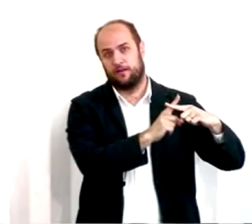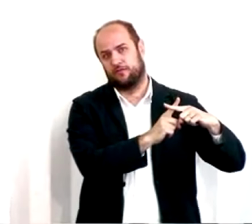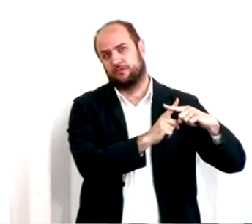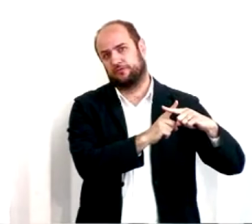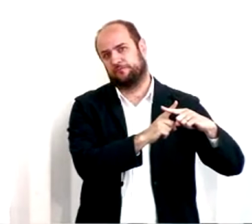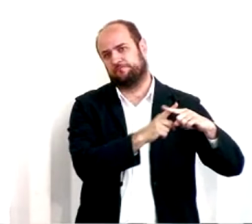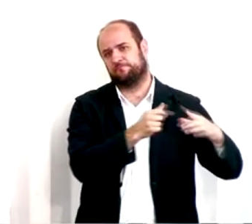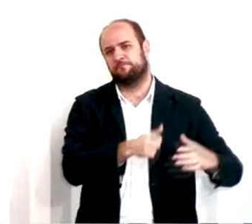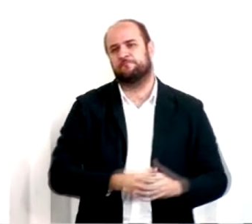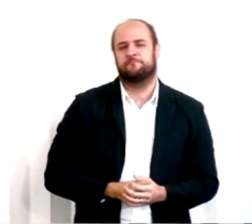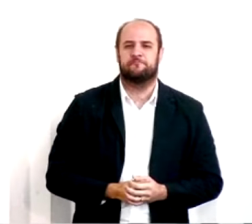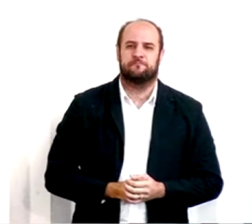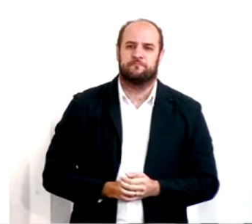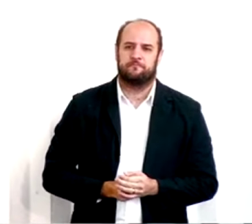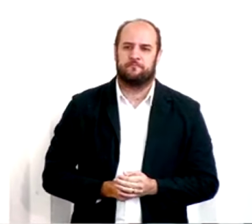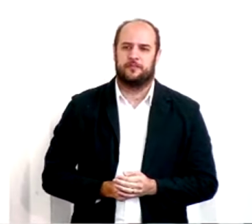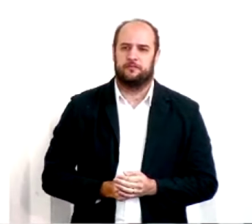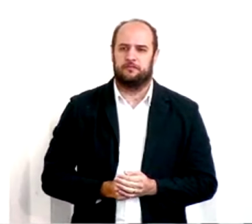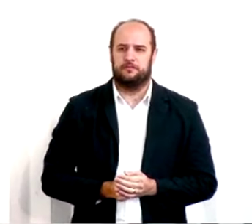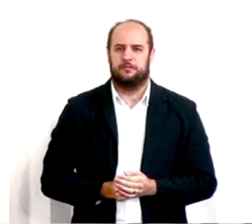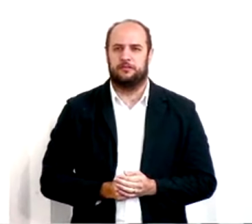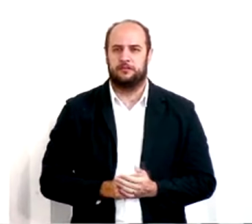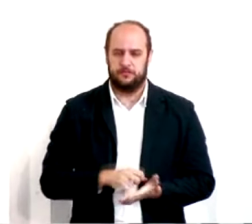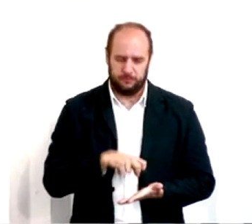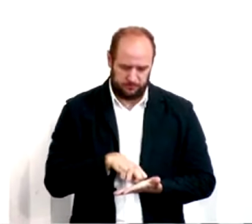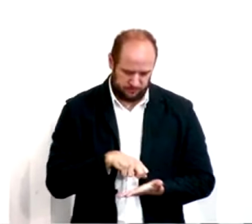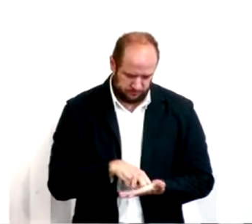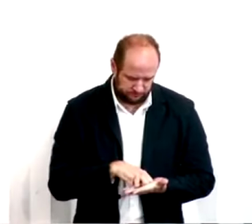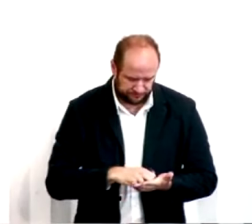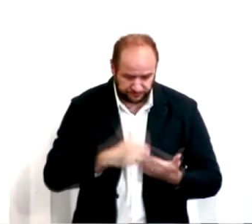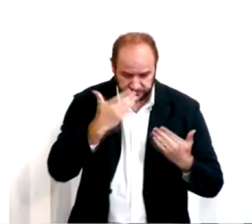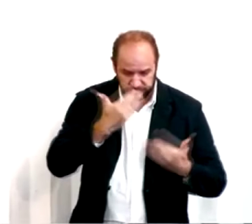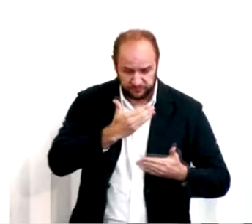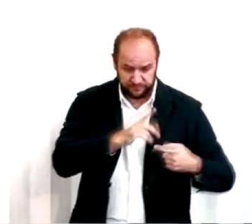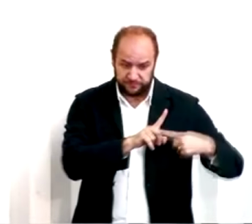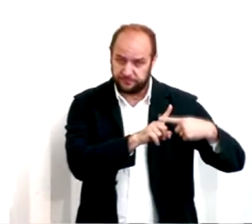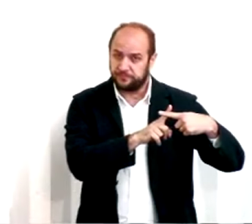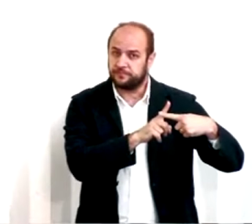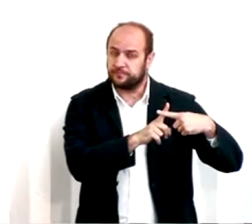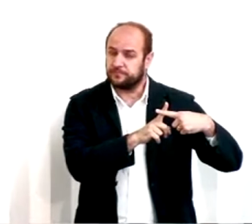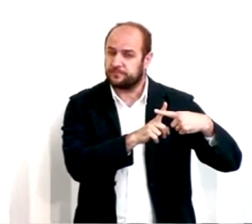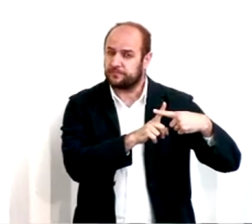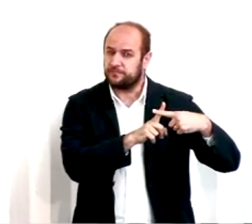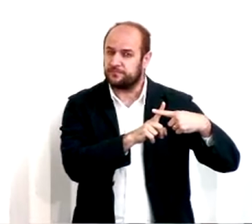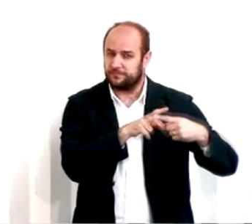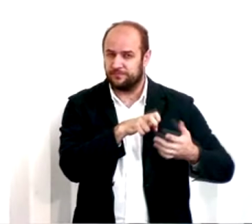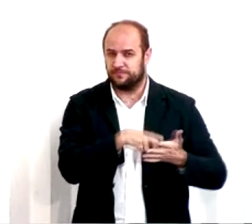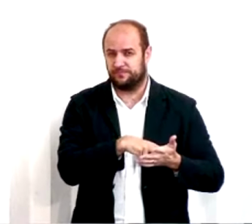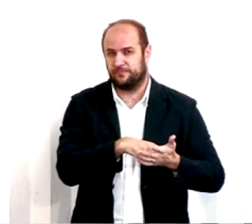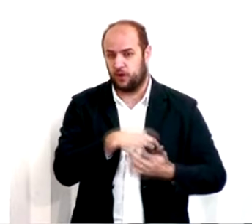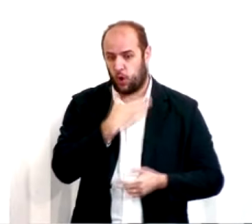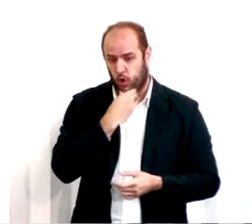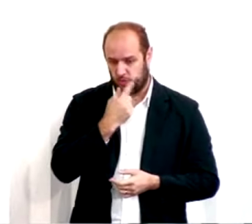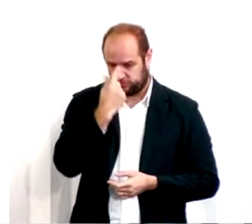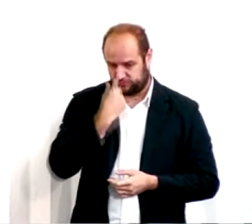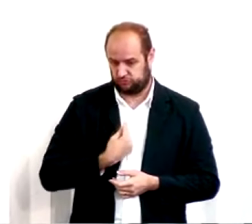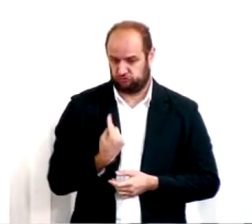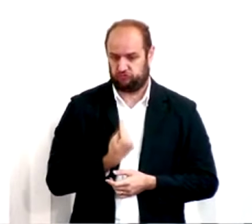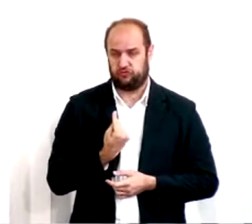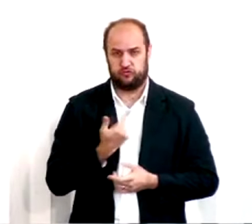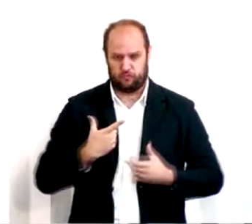cruz de Cristo ajoelhar-se diante da cruz de Cristo é algo que o homem não consegue fazer